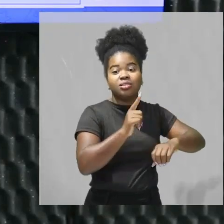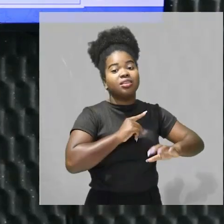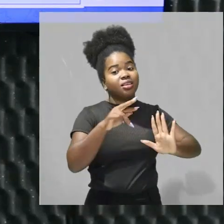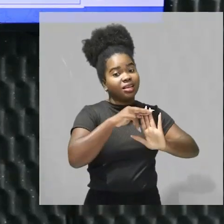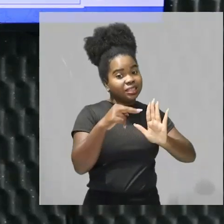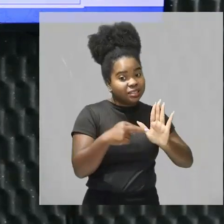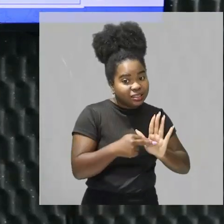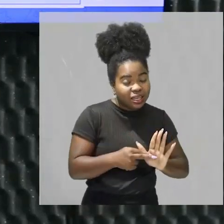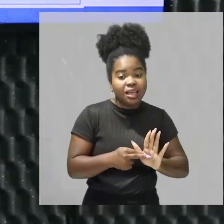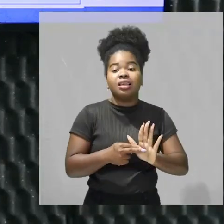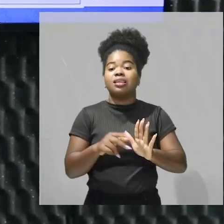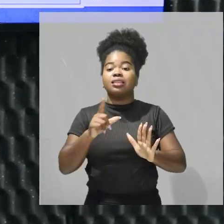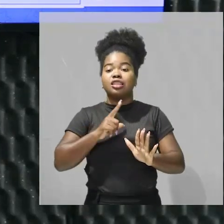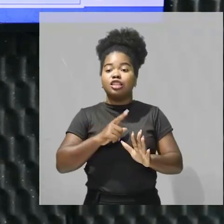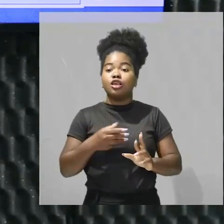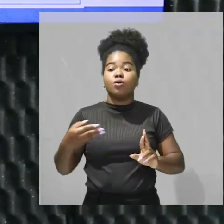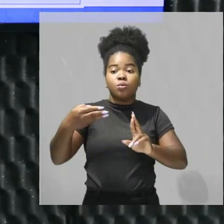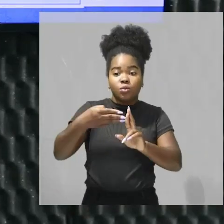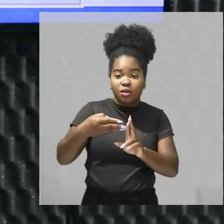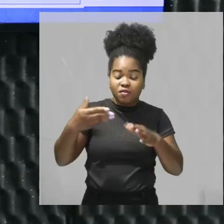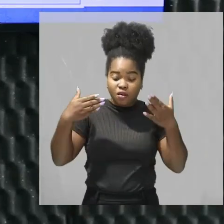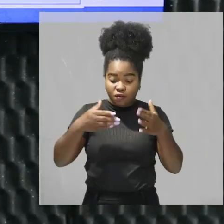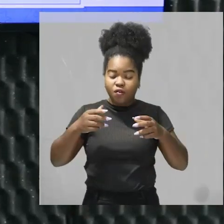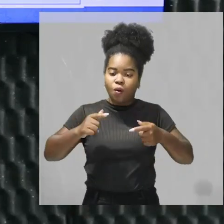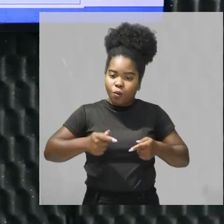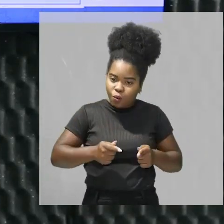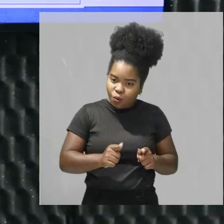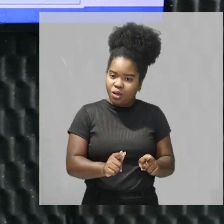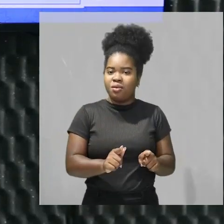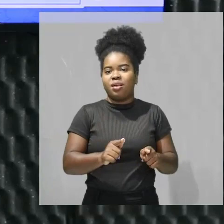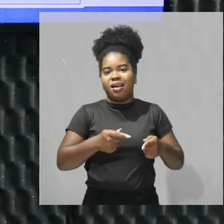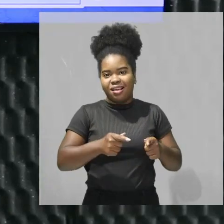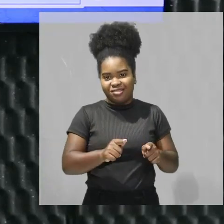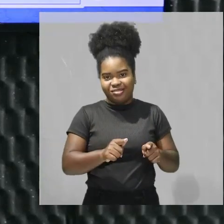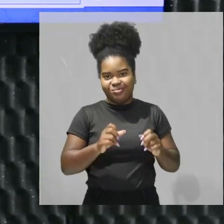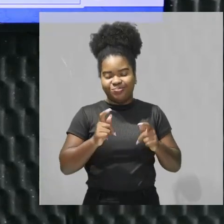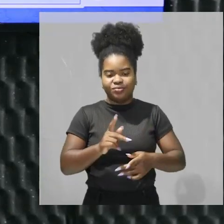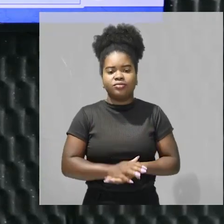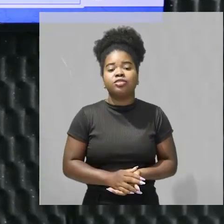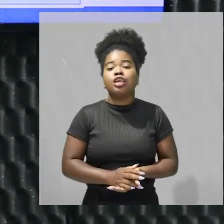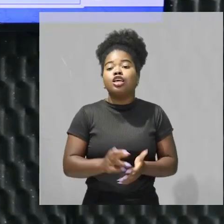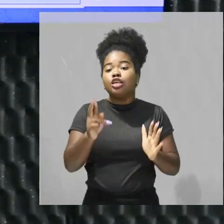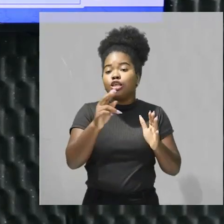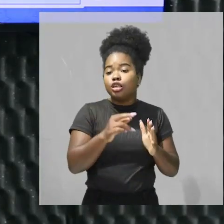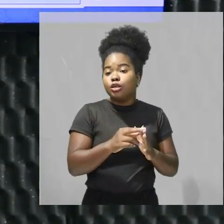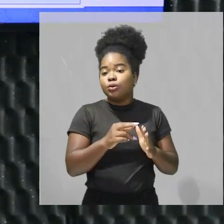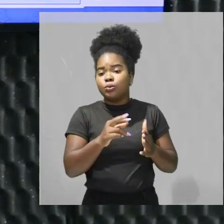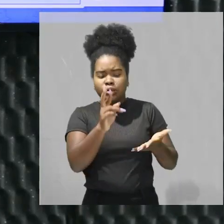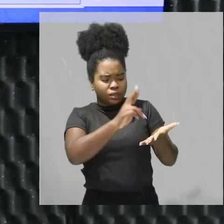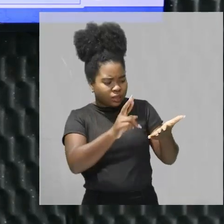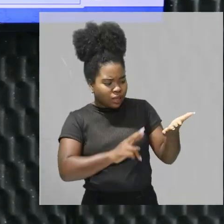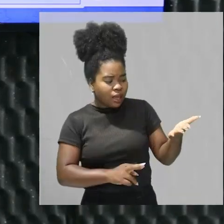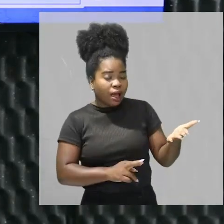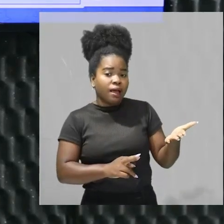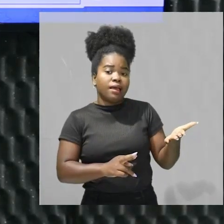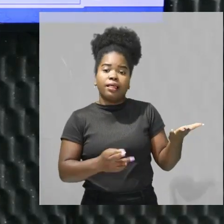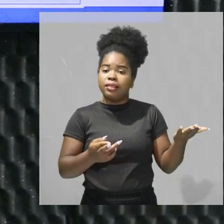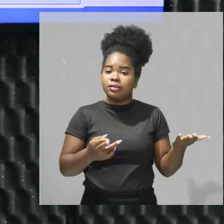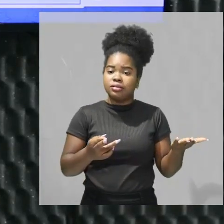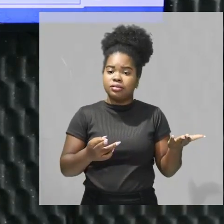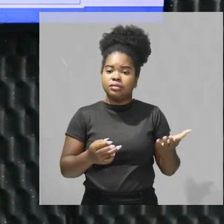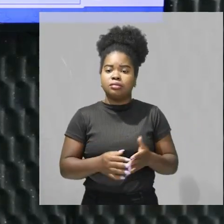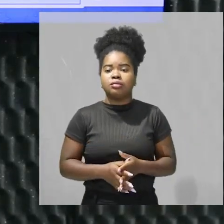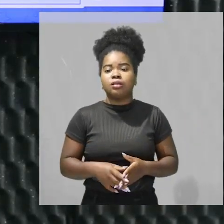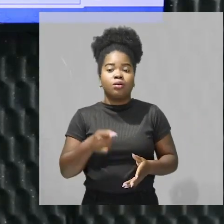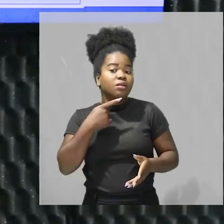tem como referência a gramática normativa. E o que ele pede aqui? O que a redação do Enem pede? Ele pede a linguagem